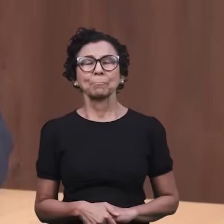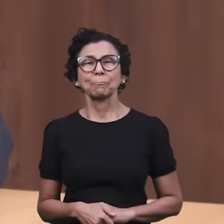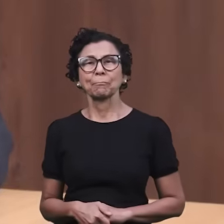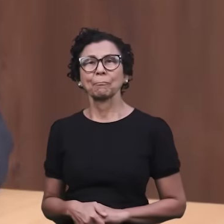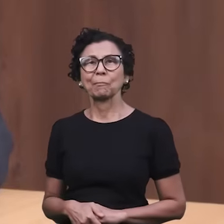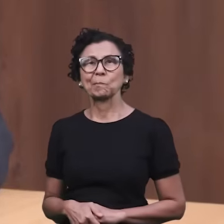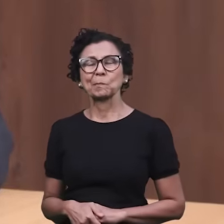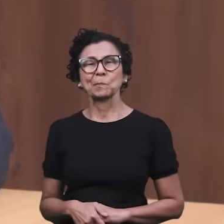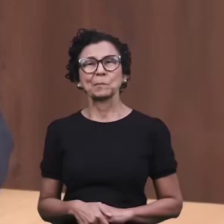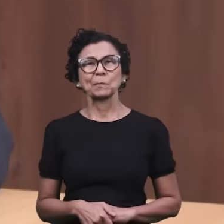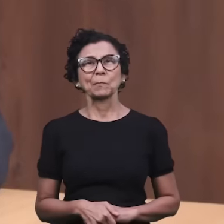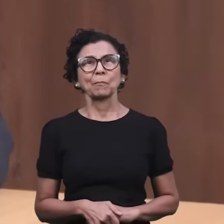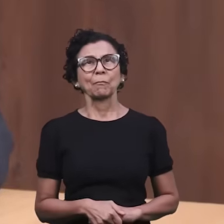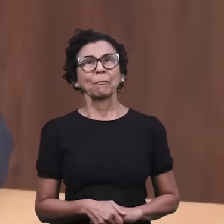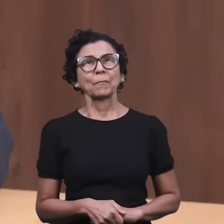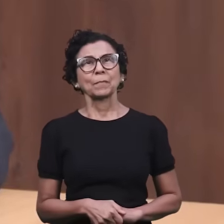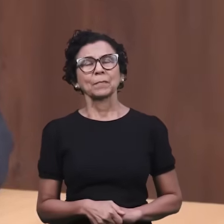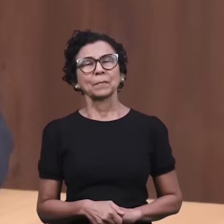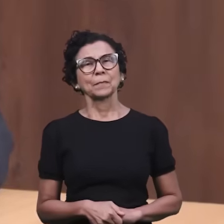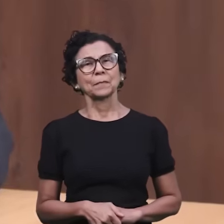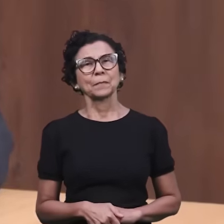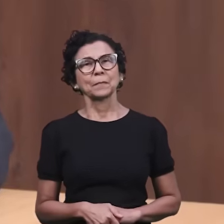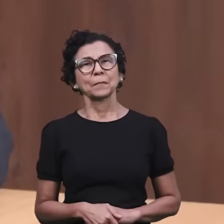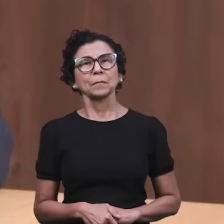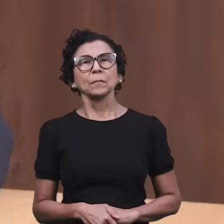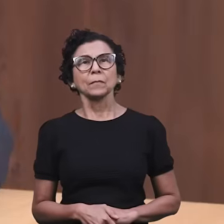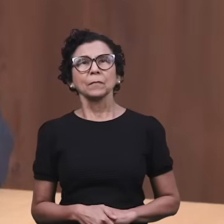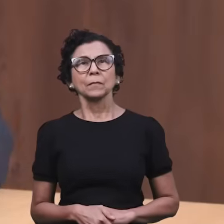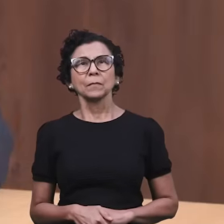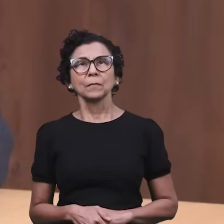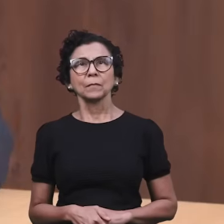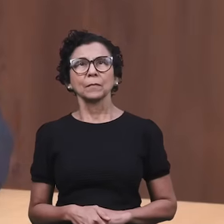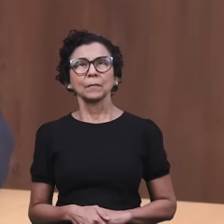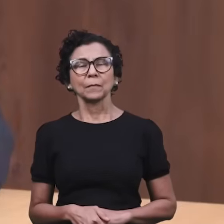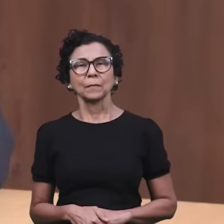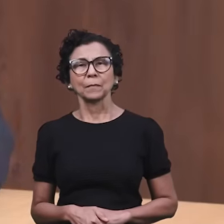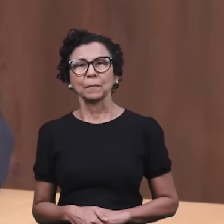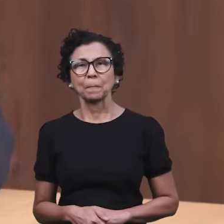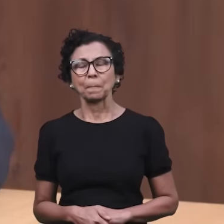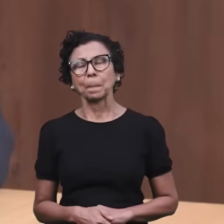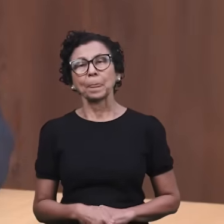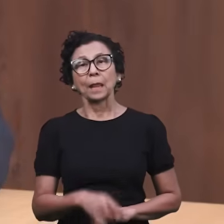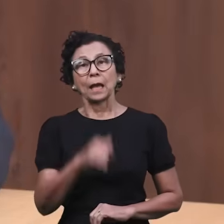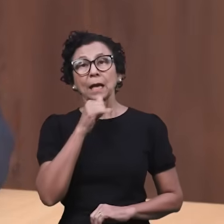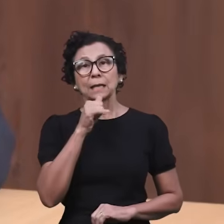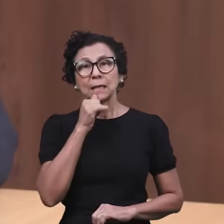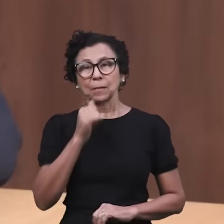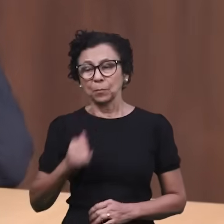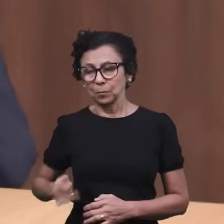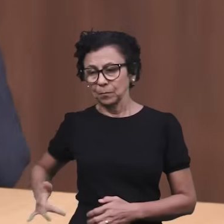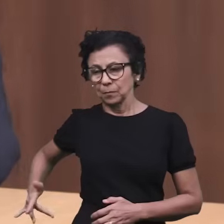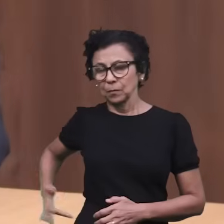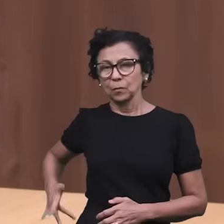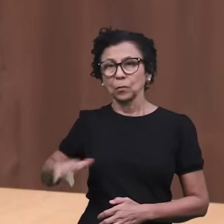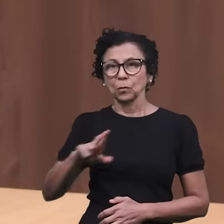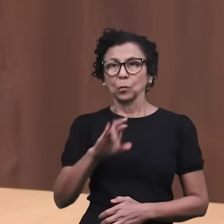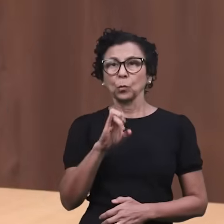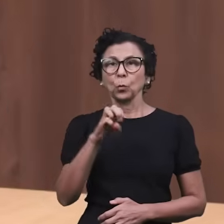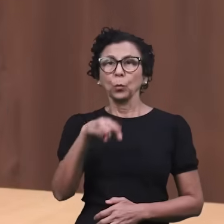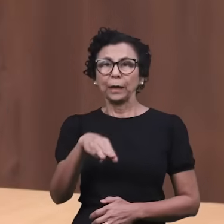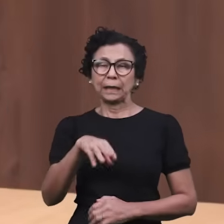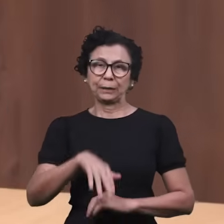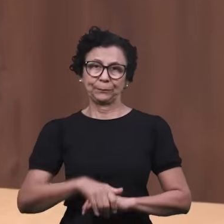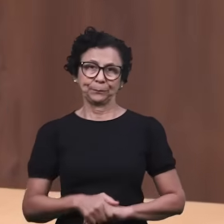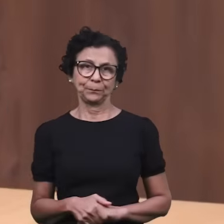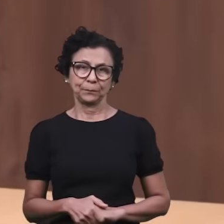Ele ia realizar uma função diferente. Ele sabe qual a função dele. O rim sabe a dele. E tá tudo bem. Você, como